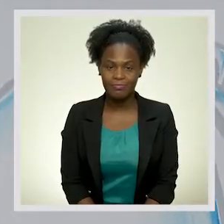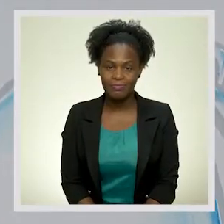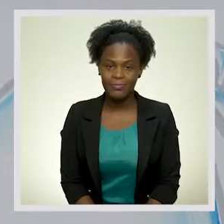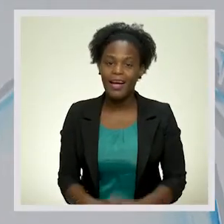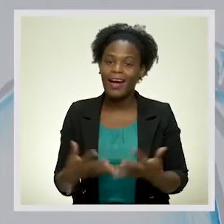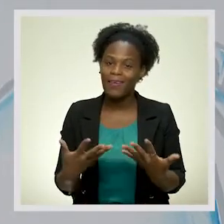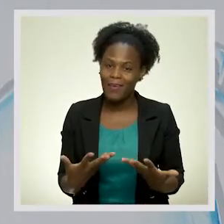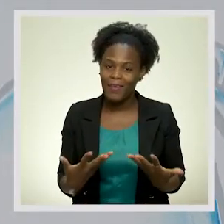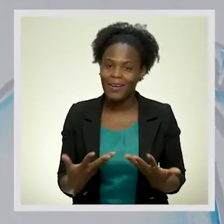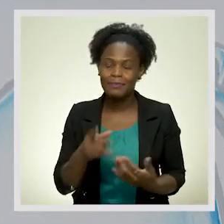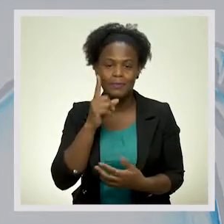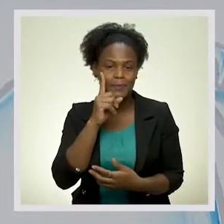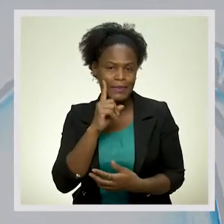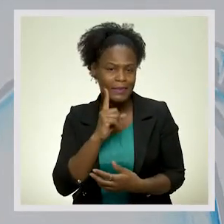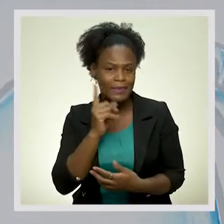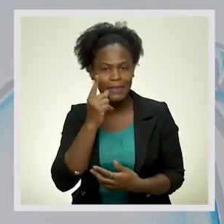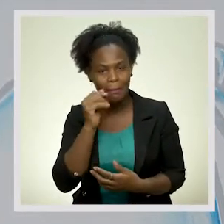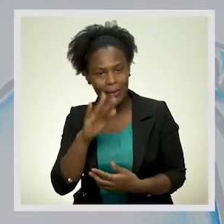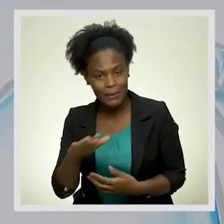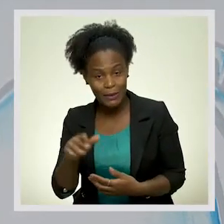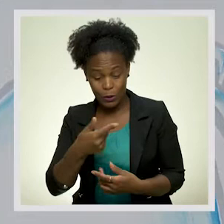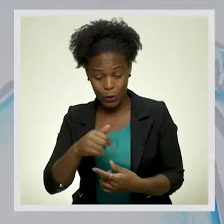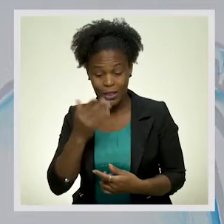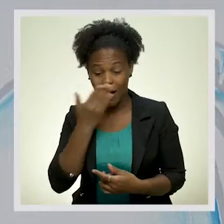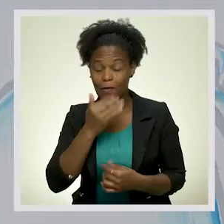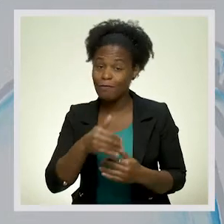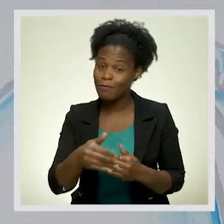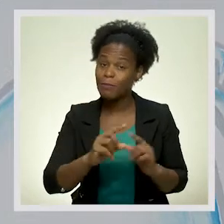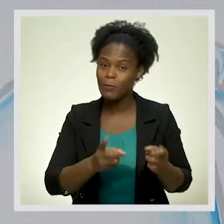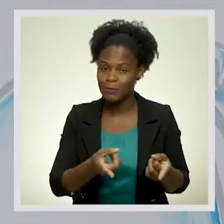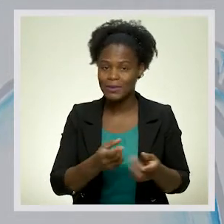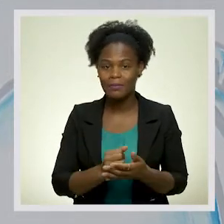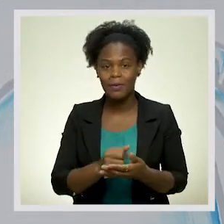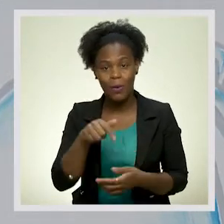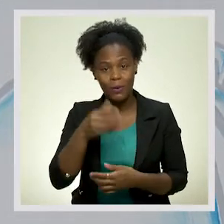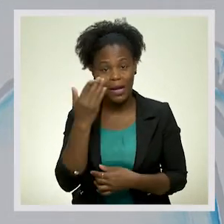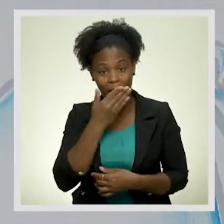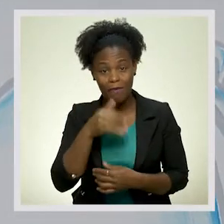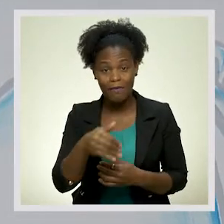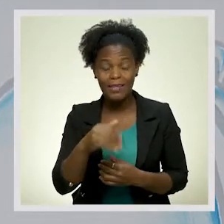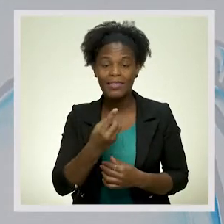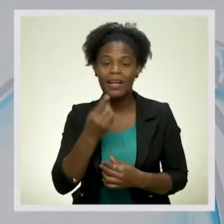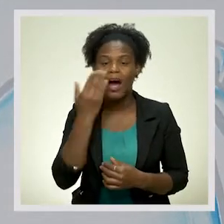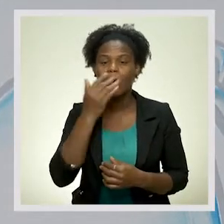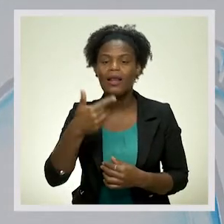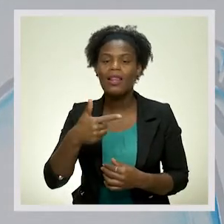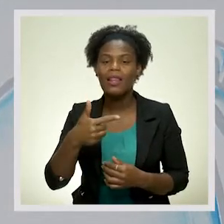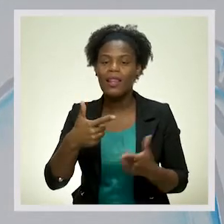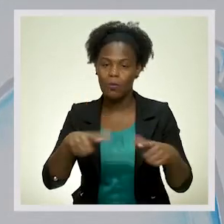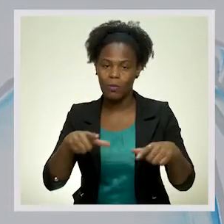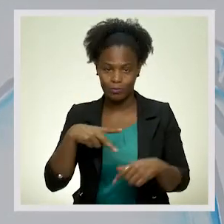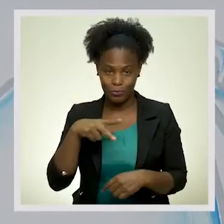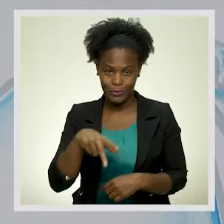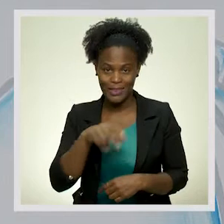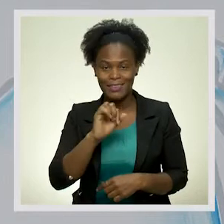Agora sim, meninas e meninos, vamos começar a nossa aula. A nossa aula de hoje vai ser uma aula de língua portuguesa. Pois